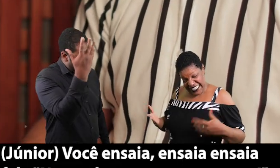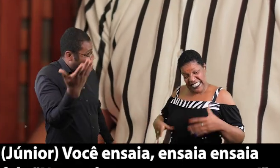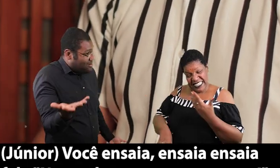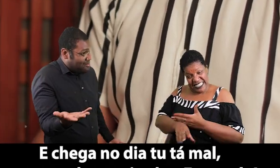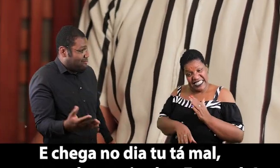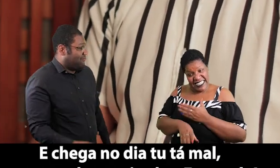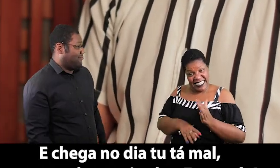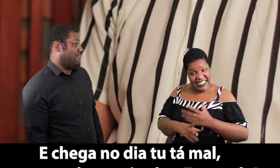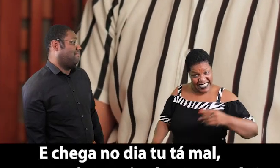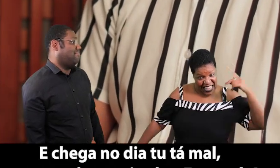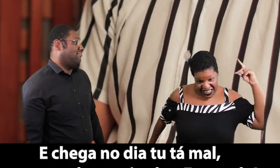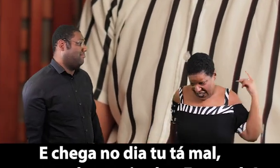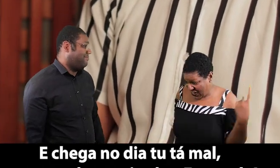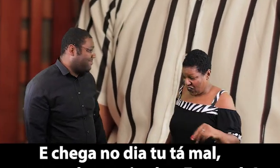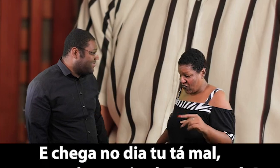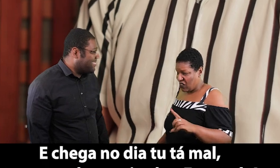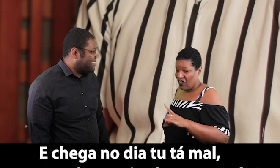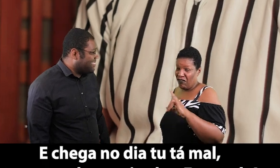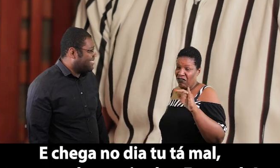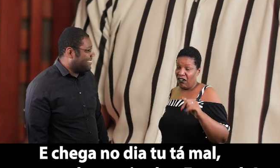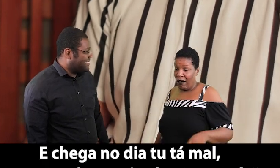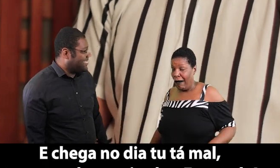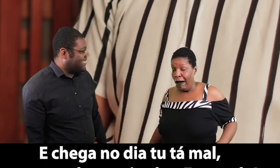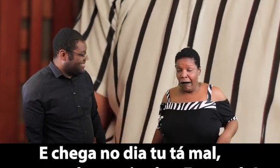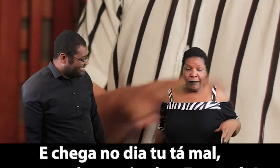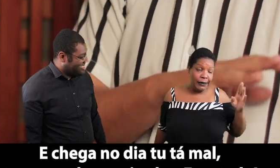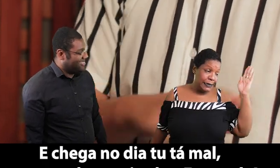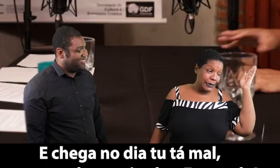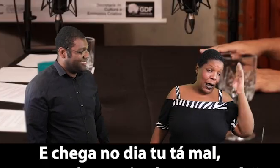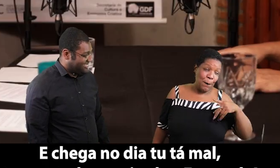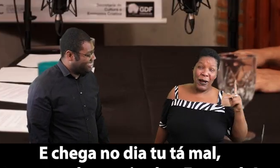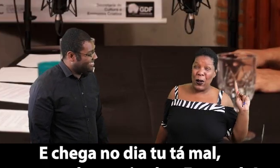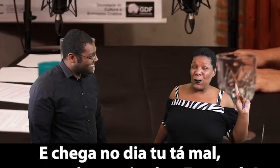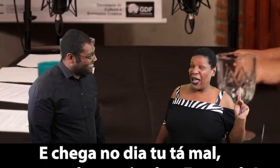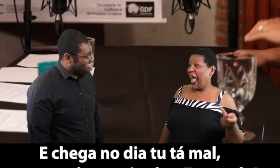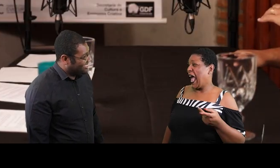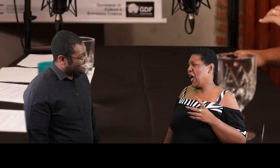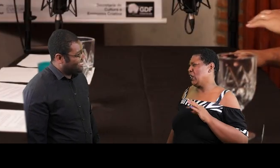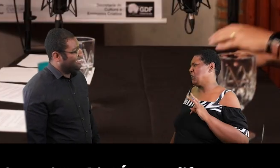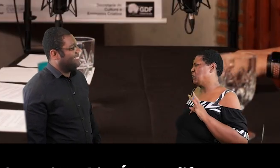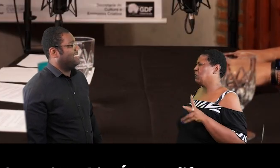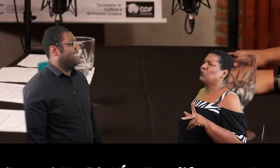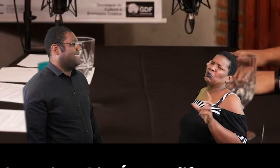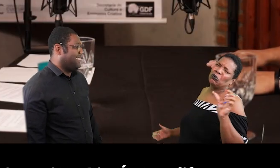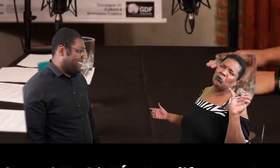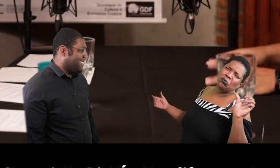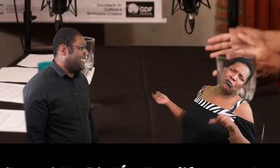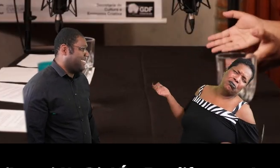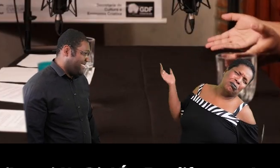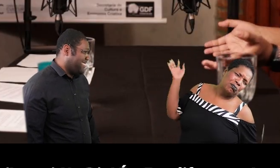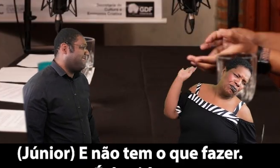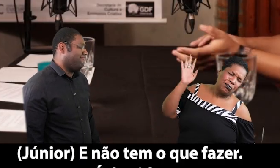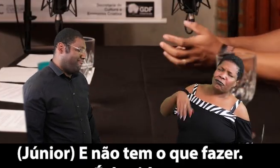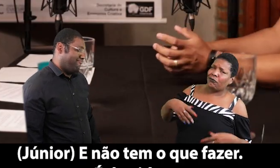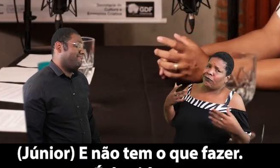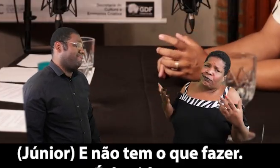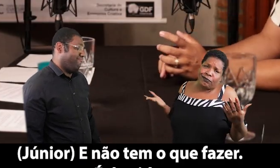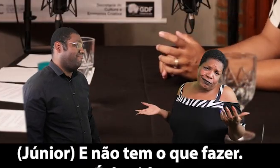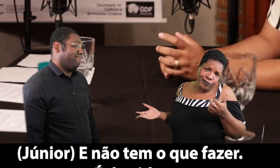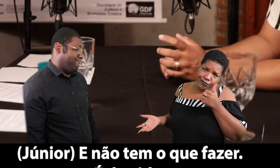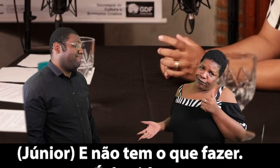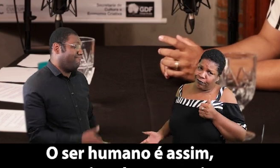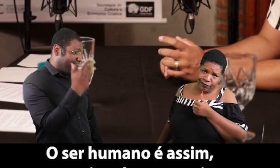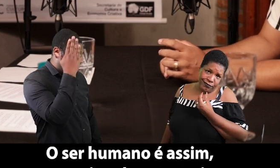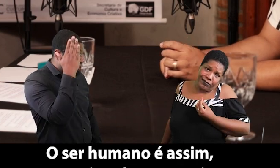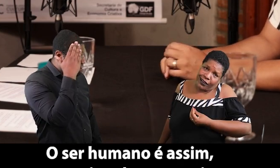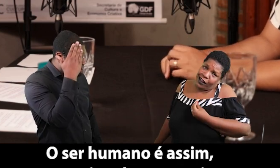esse show eu vou arregaçar. Aí chega no dia, tu tá mal, dia. tu erra todas as viradas, erra tudo. Faz diferença. E não tem o que fazer, é da